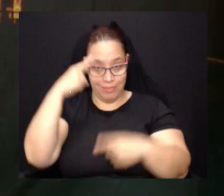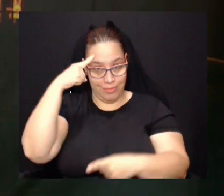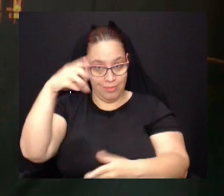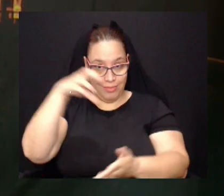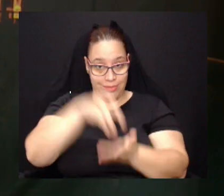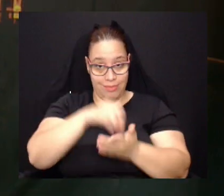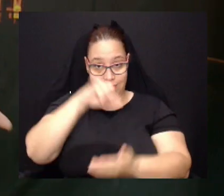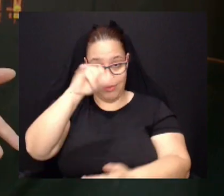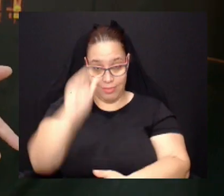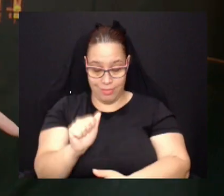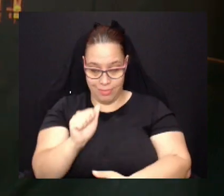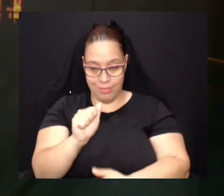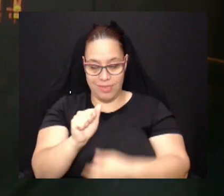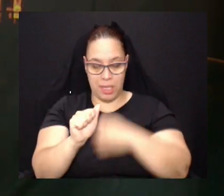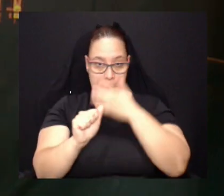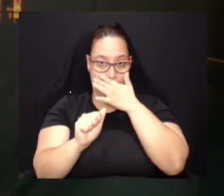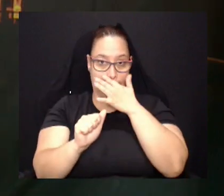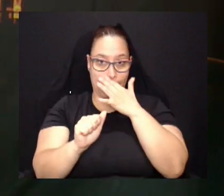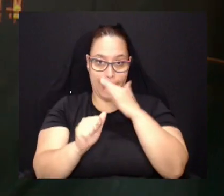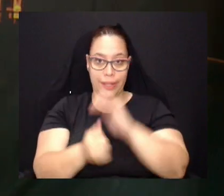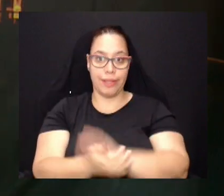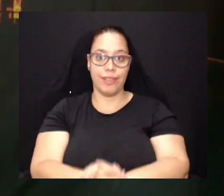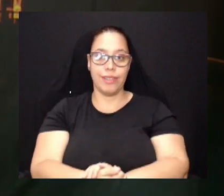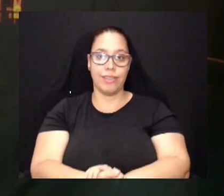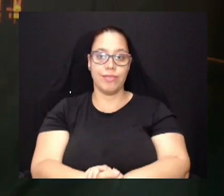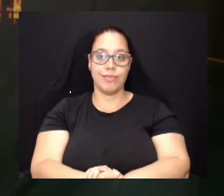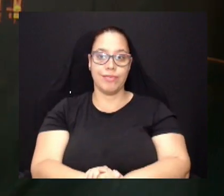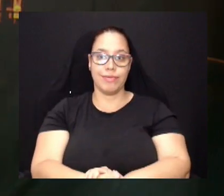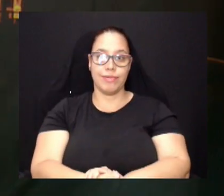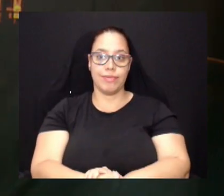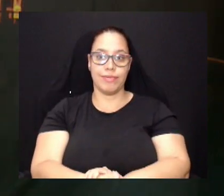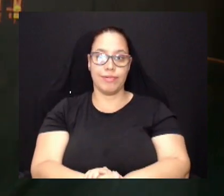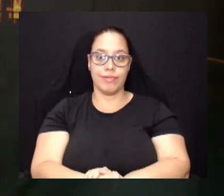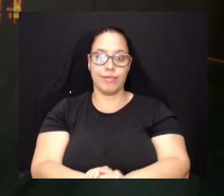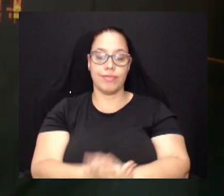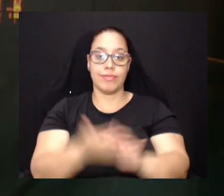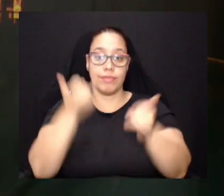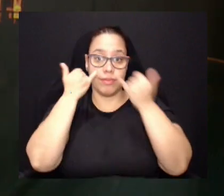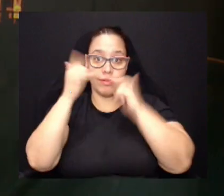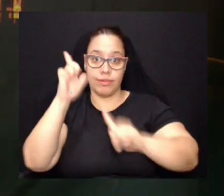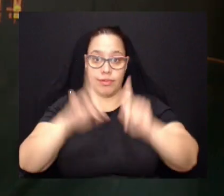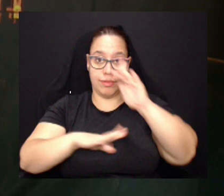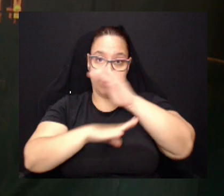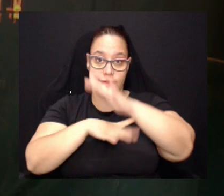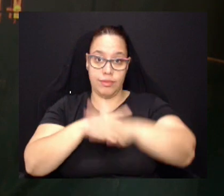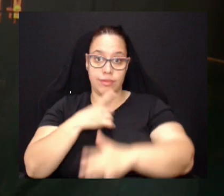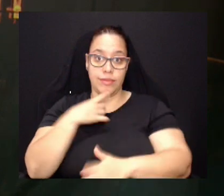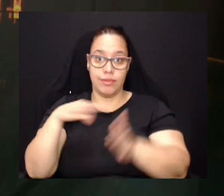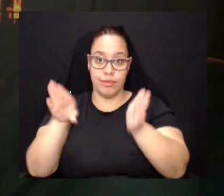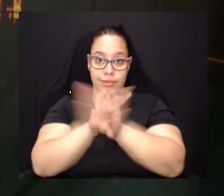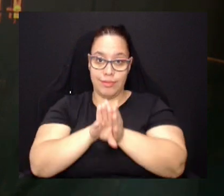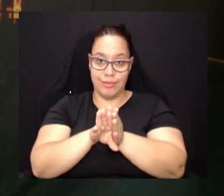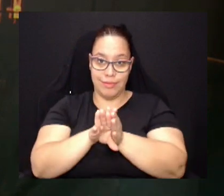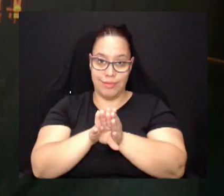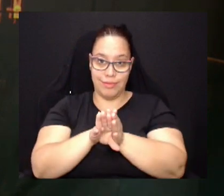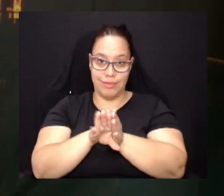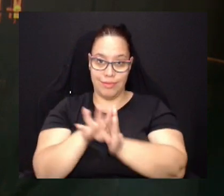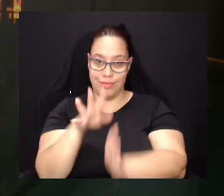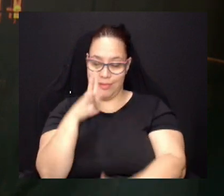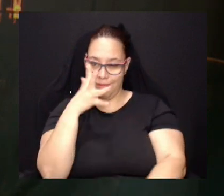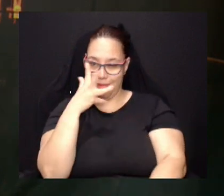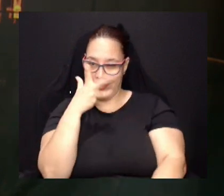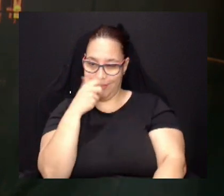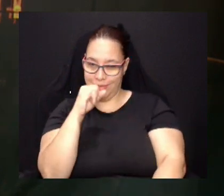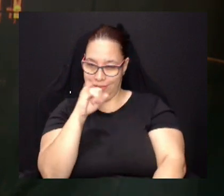Informação IA, né? É a Central IA de Informação da TV Câmara Campinas. Está chegando ela, toda linda, é a